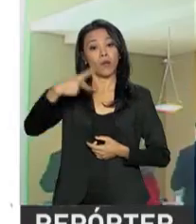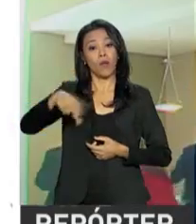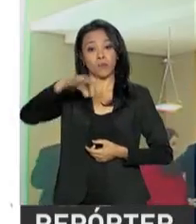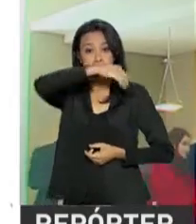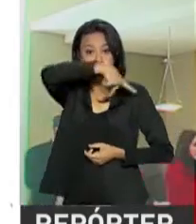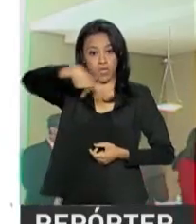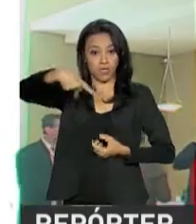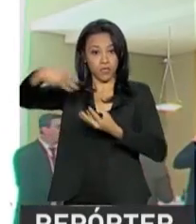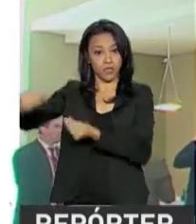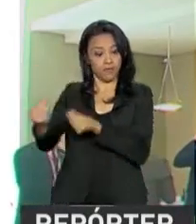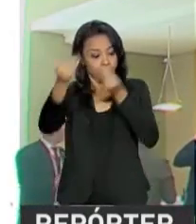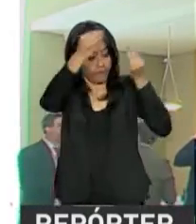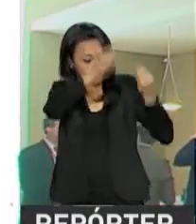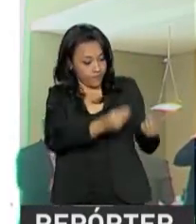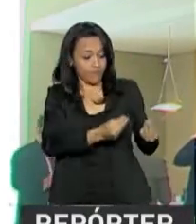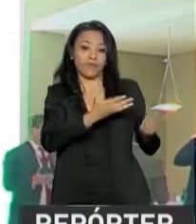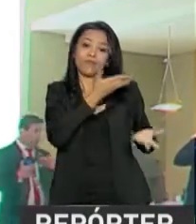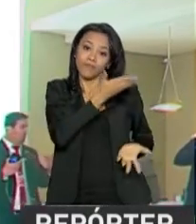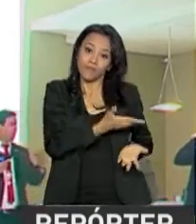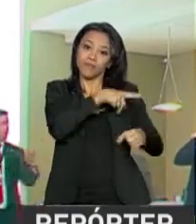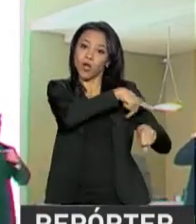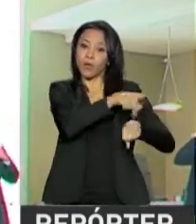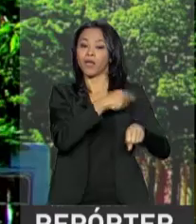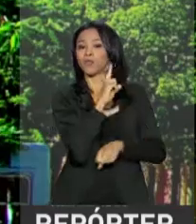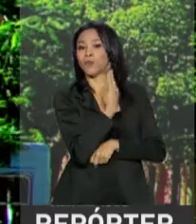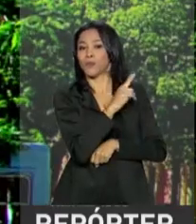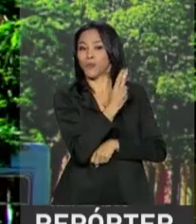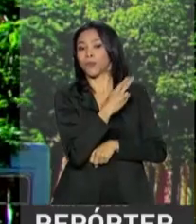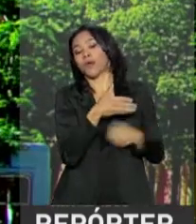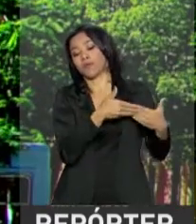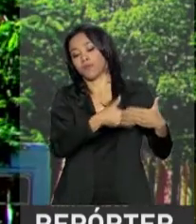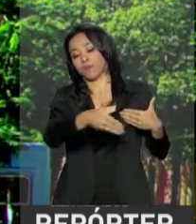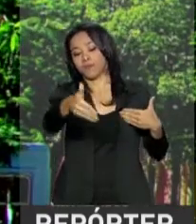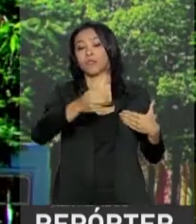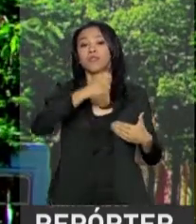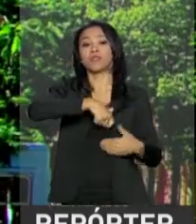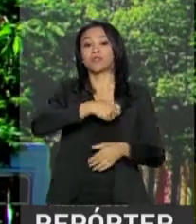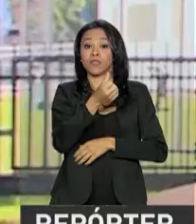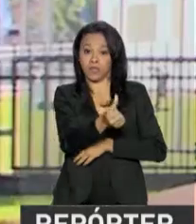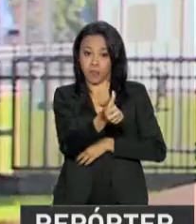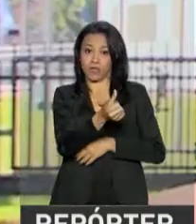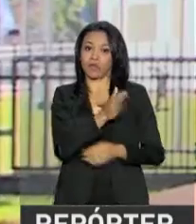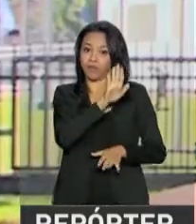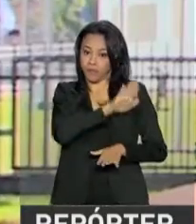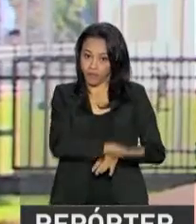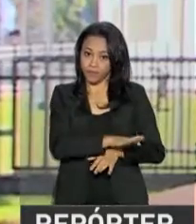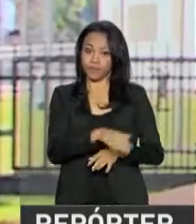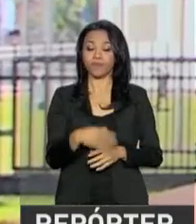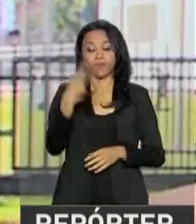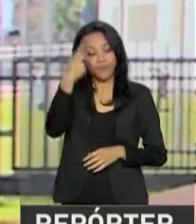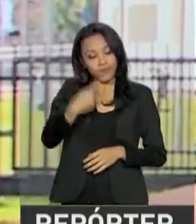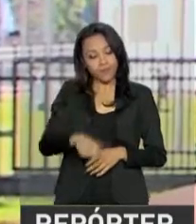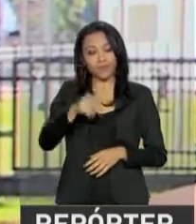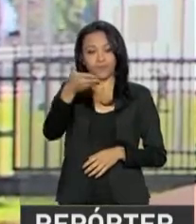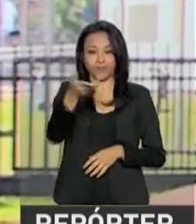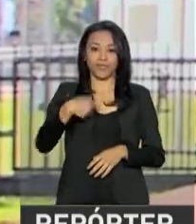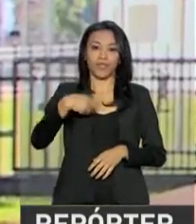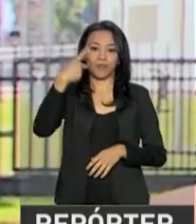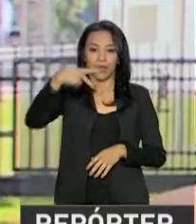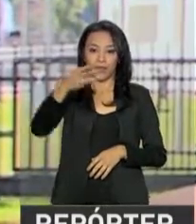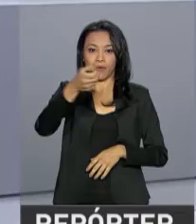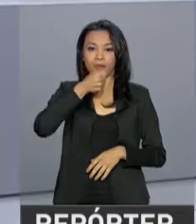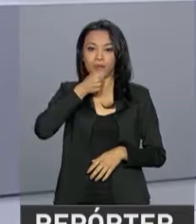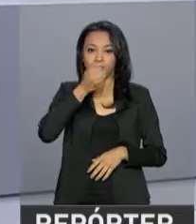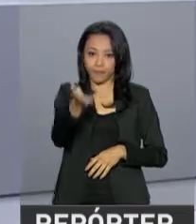mercosul para o uruguai que ficará no comando pelos próximos seis meses de assunção no paraguai no ana